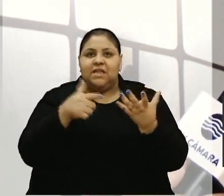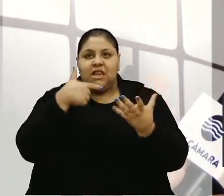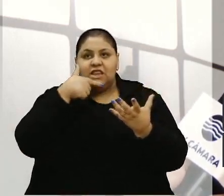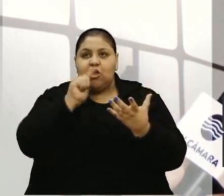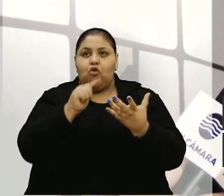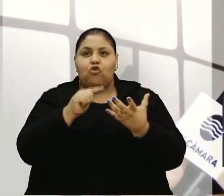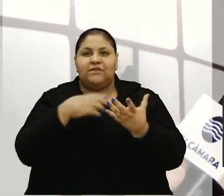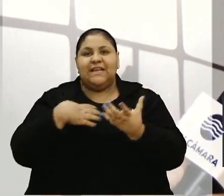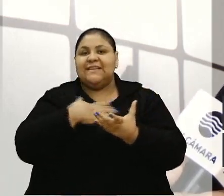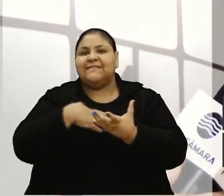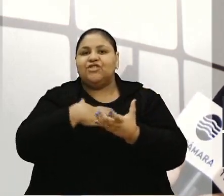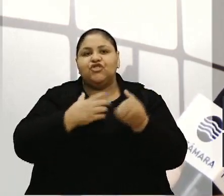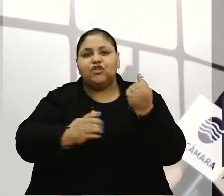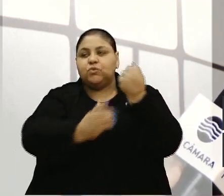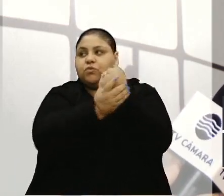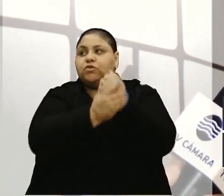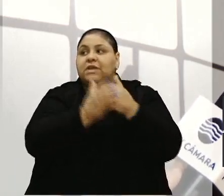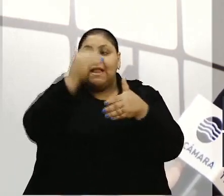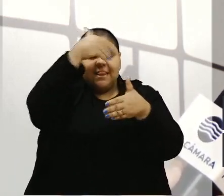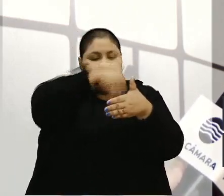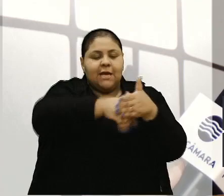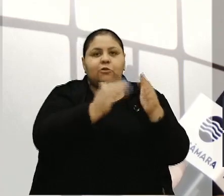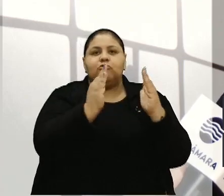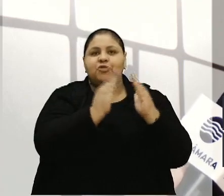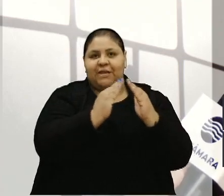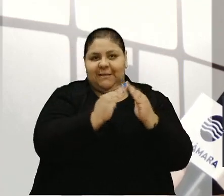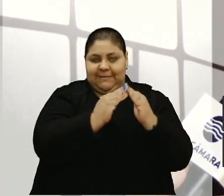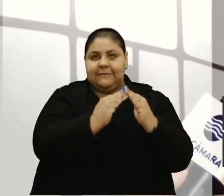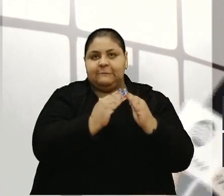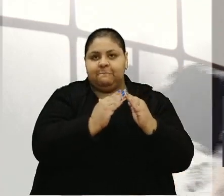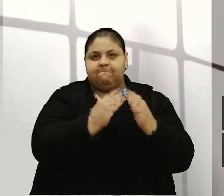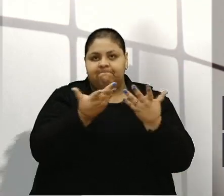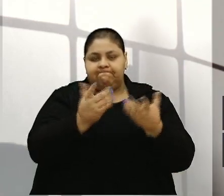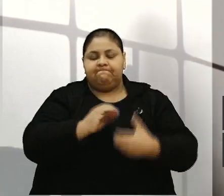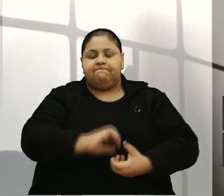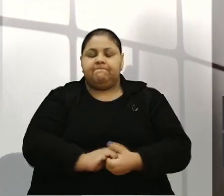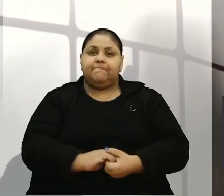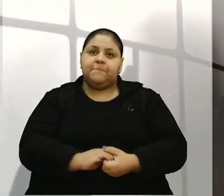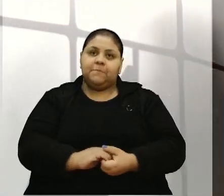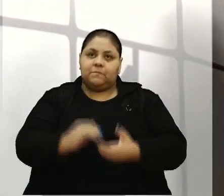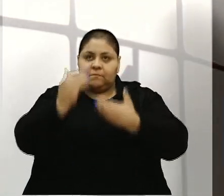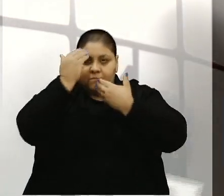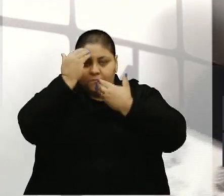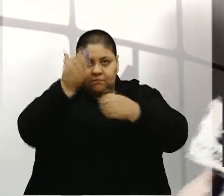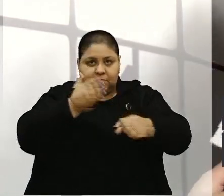se sentir seguros dentro das suas próprias residências, né? Exatamente. Obrigado pela